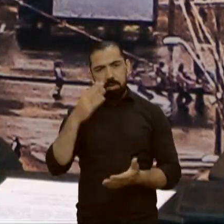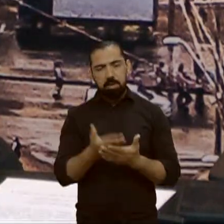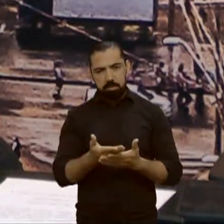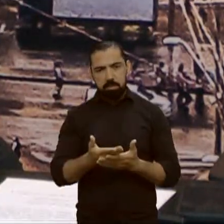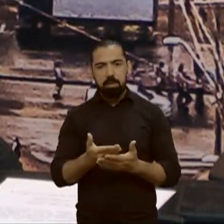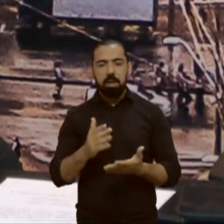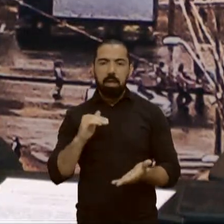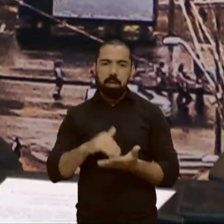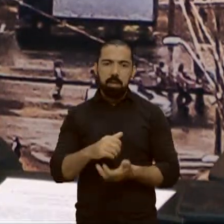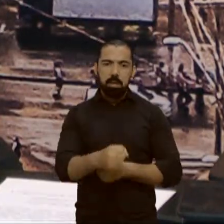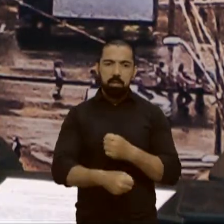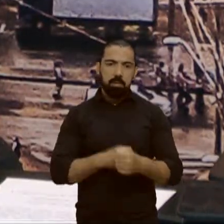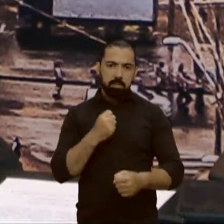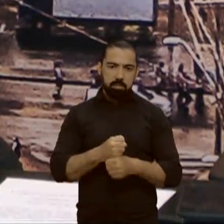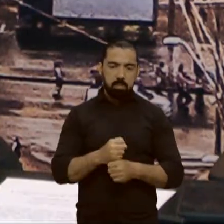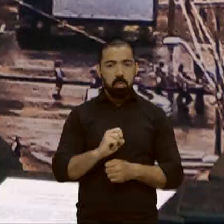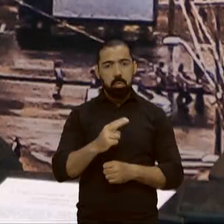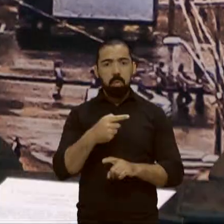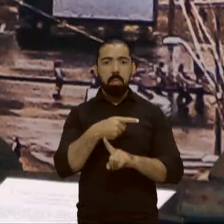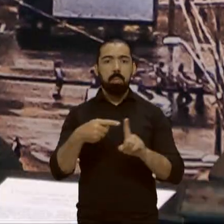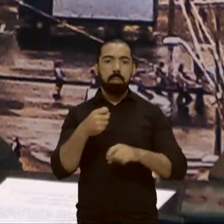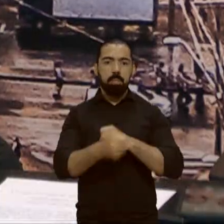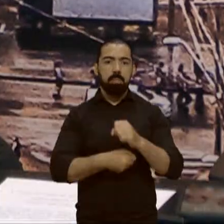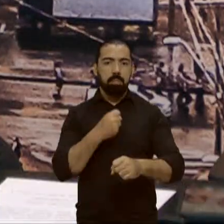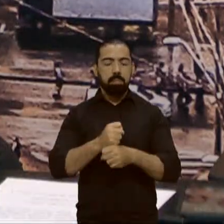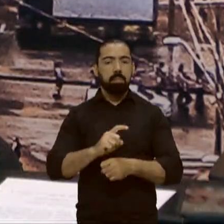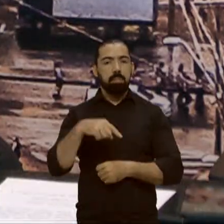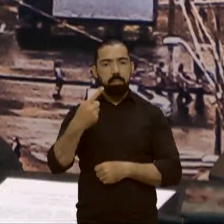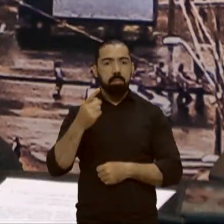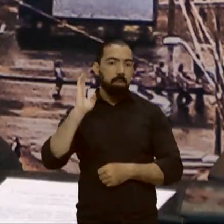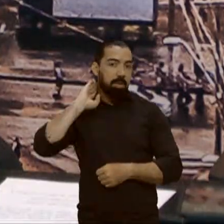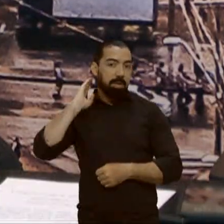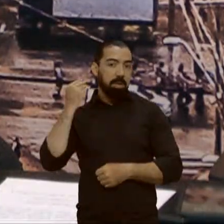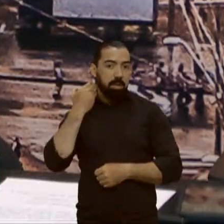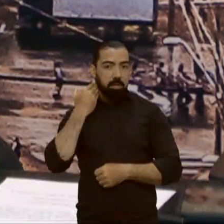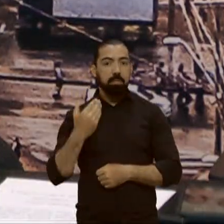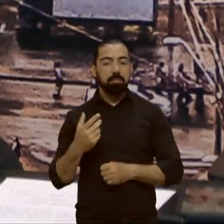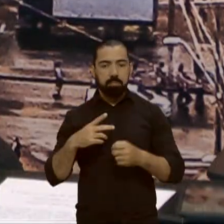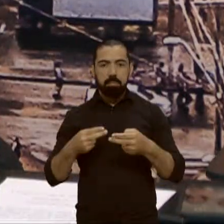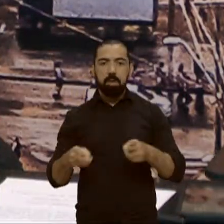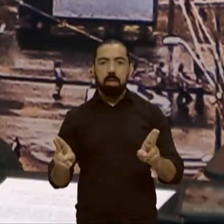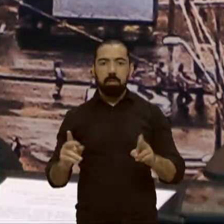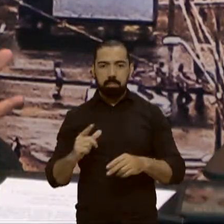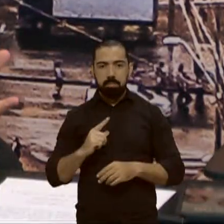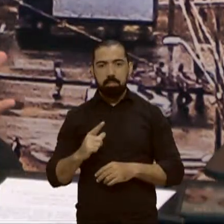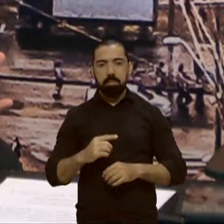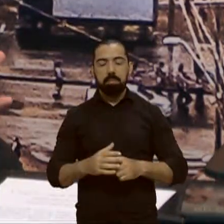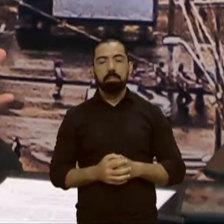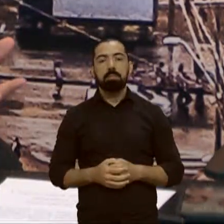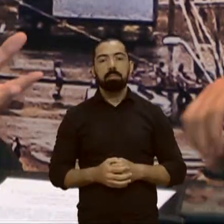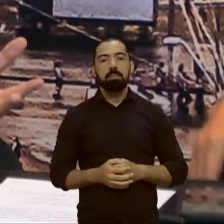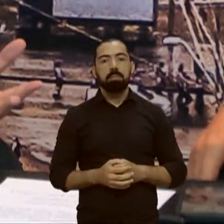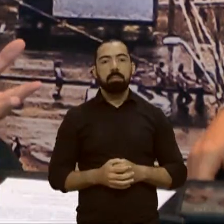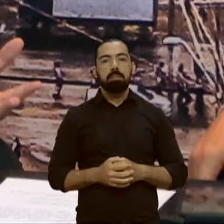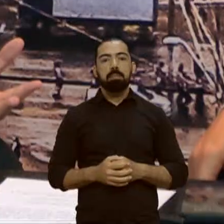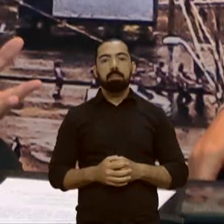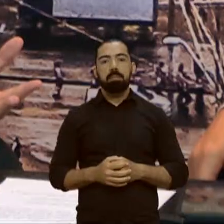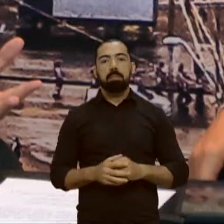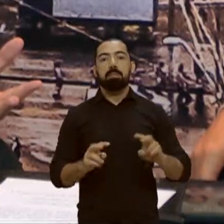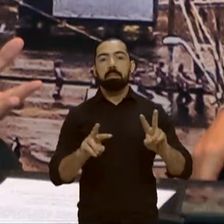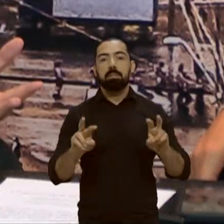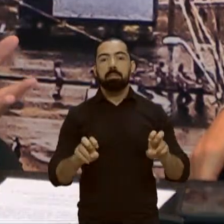mais tardar no meio do ano que vem, a delegacia seja inaugurada. Quanto ao